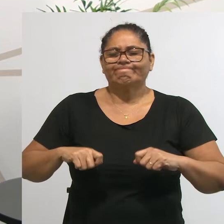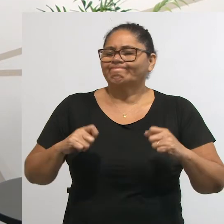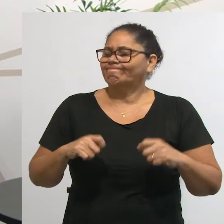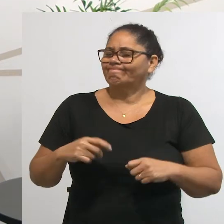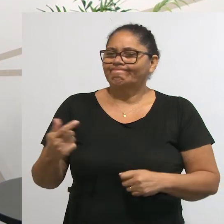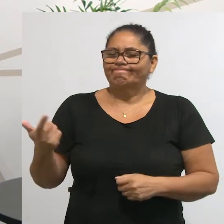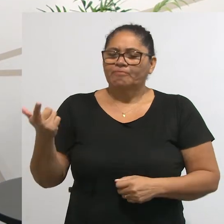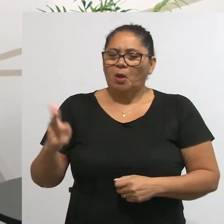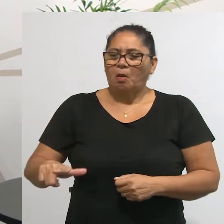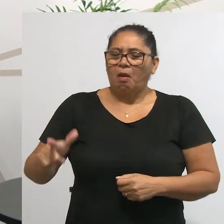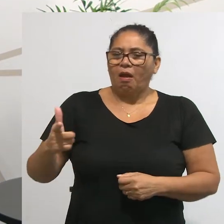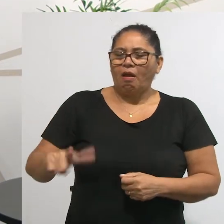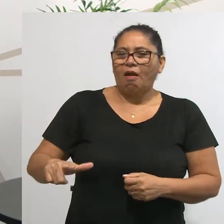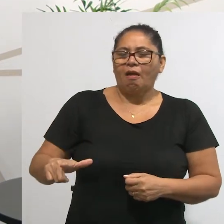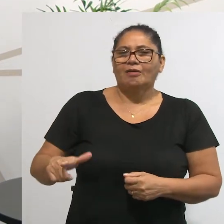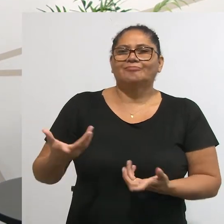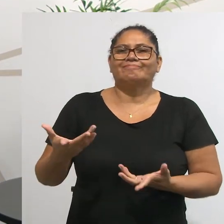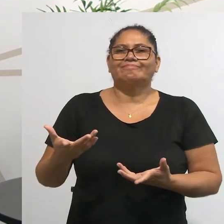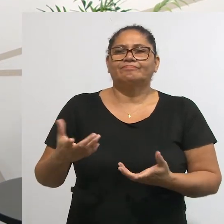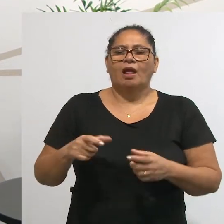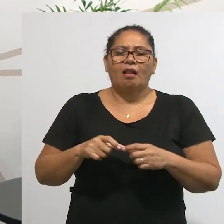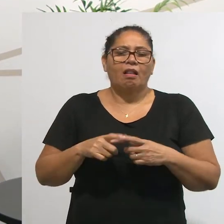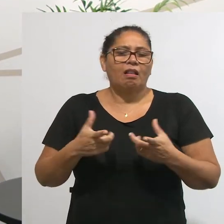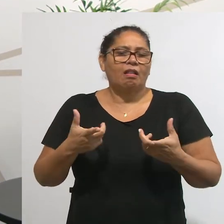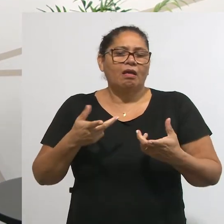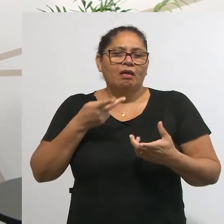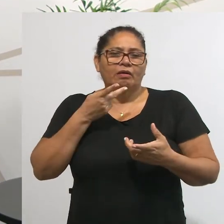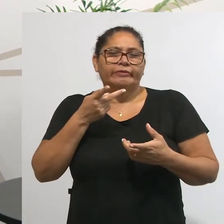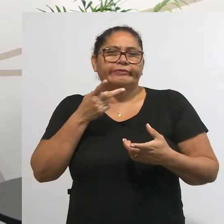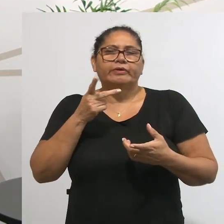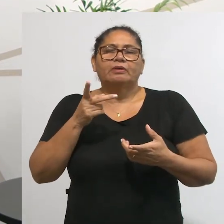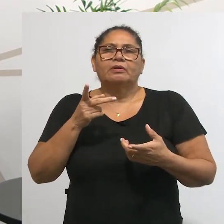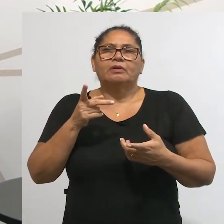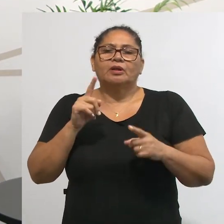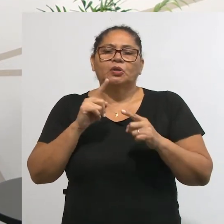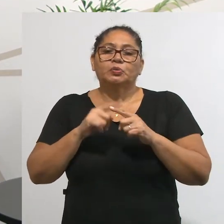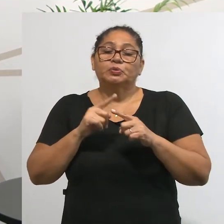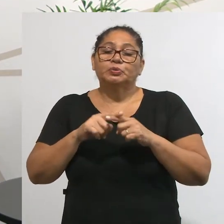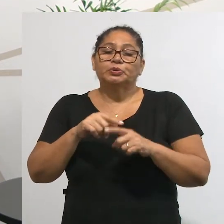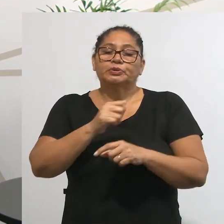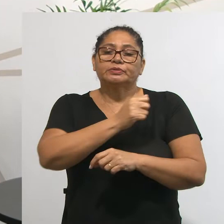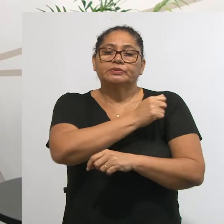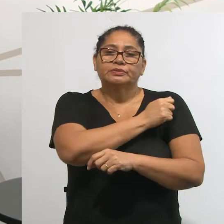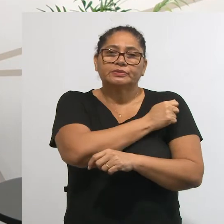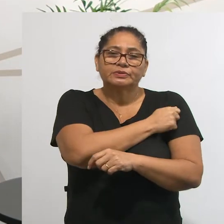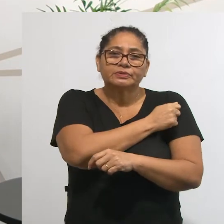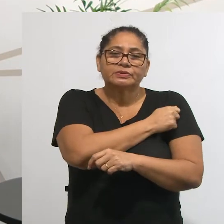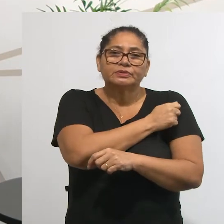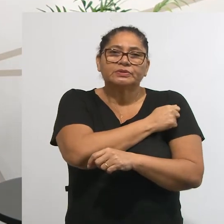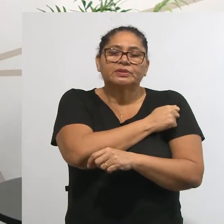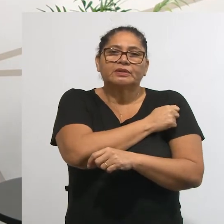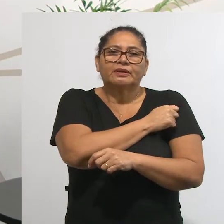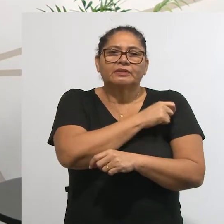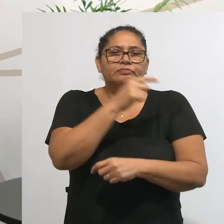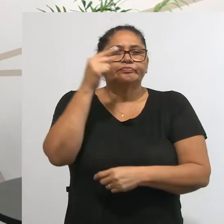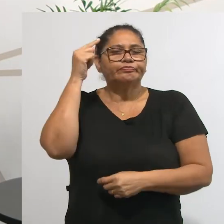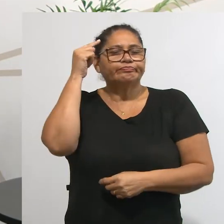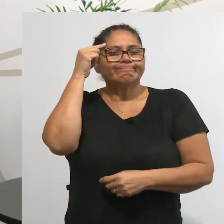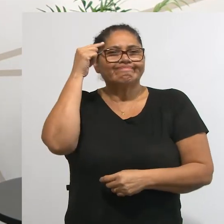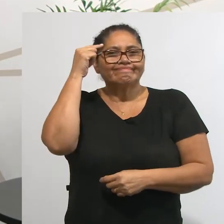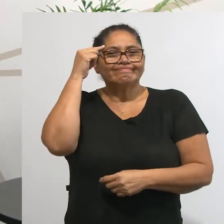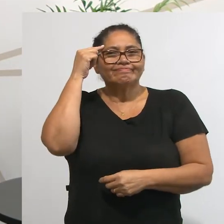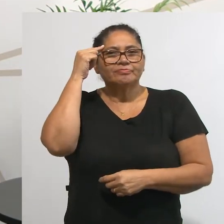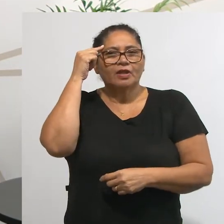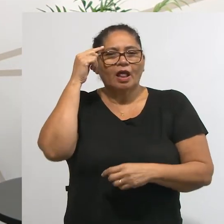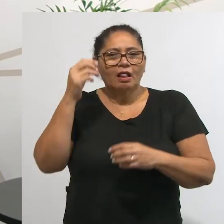ficar repetindo e ter um vocabulário muito grande a princípio, porque o aluno ele vai... a partir do pensamento, da